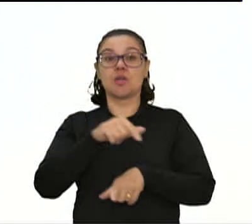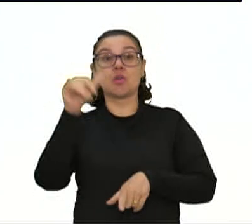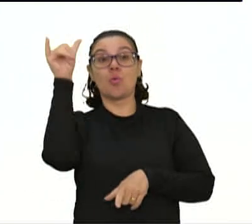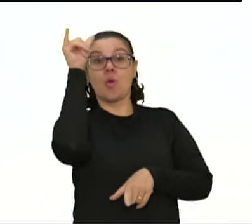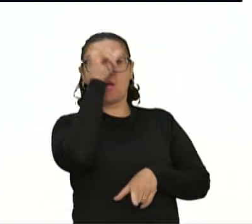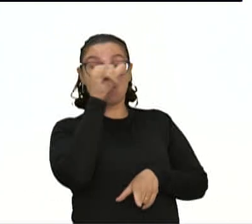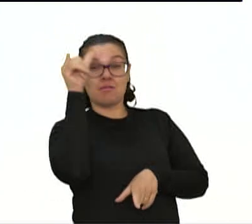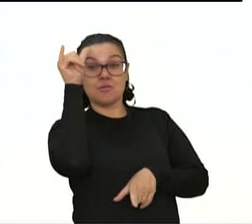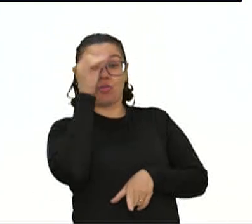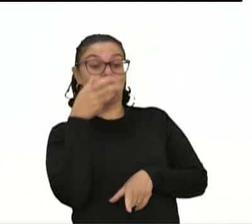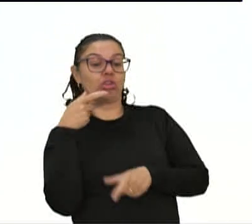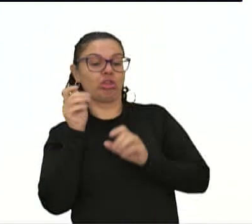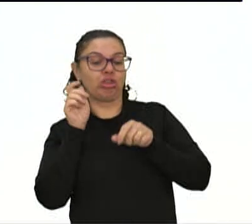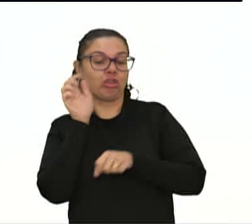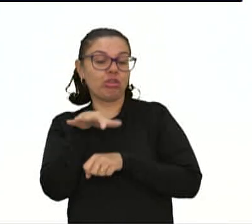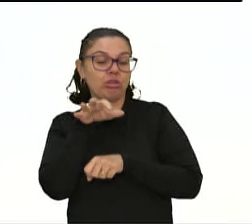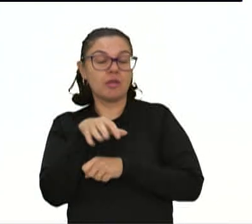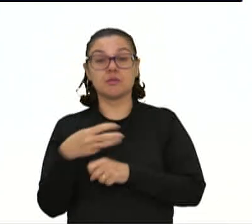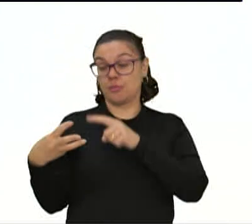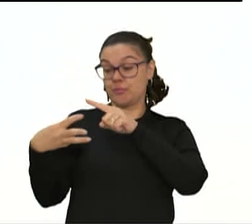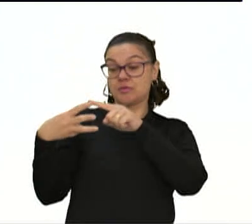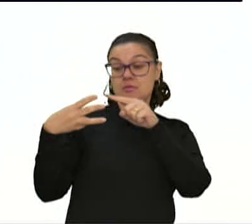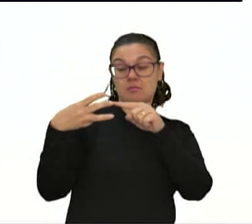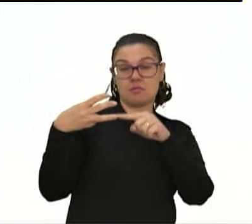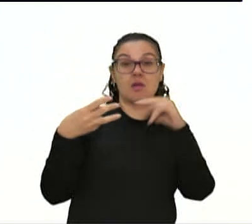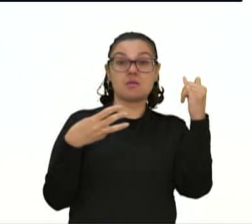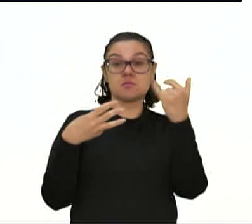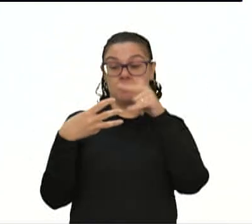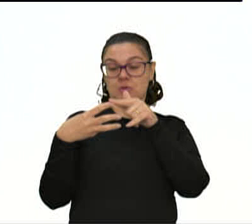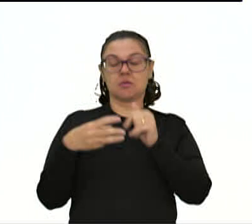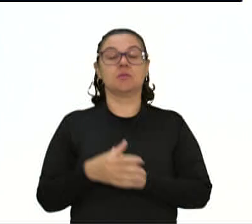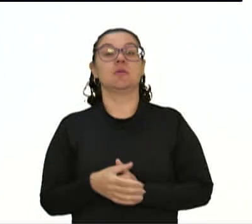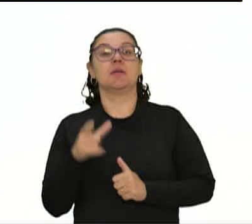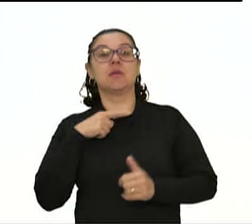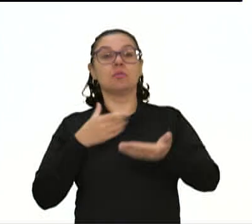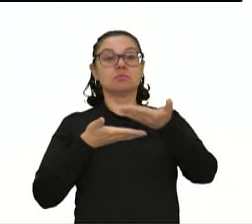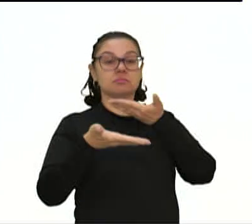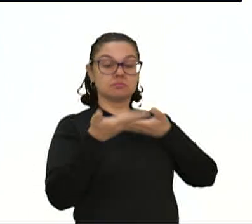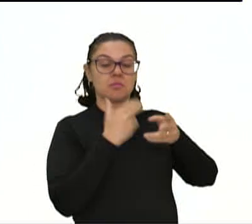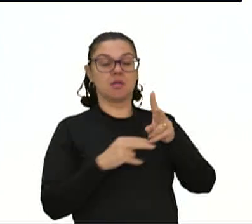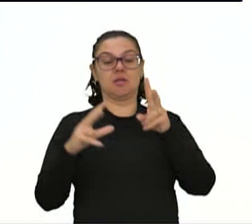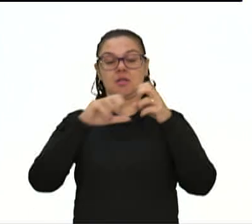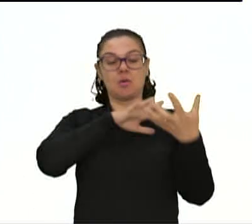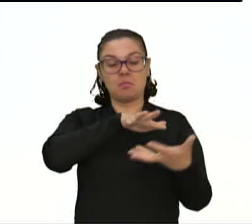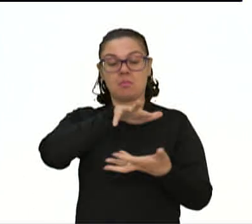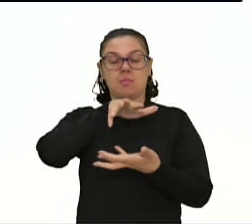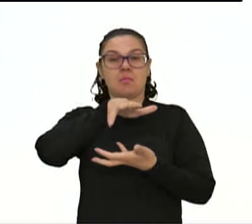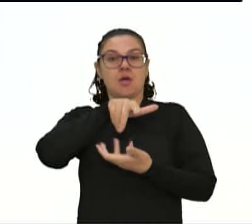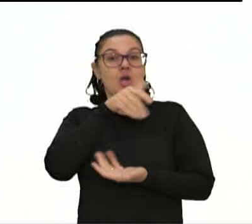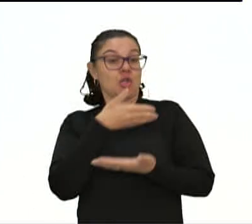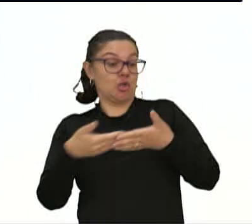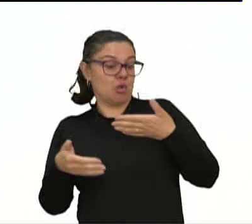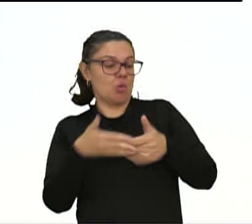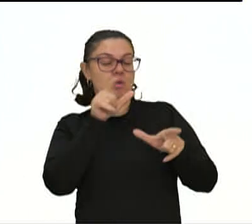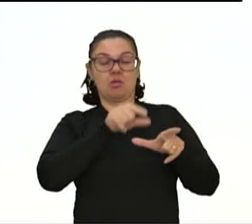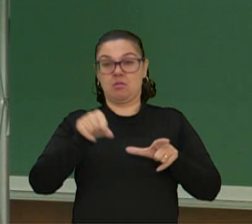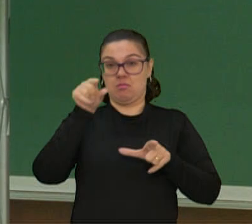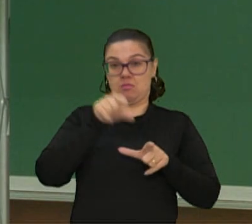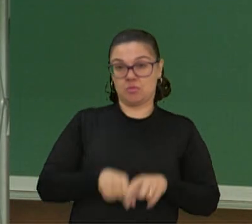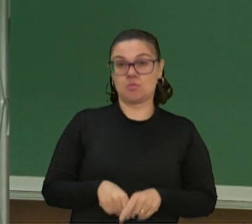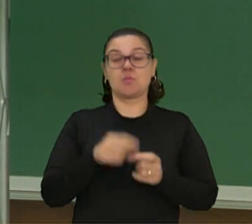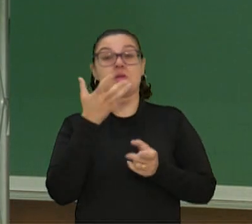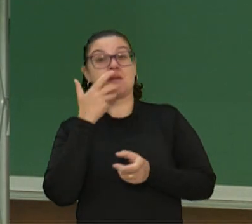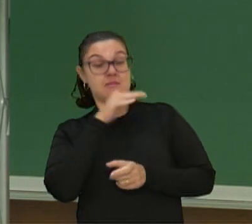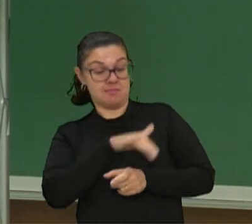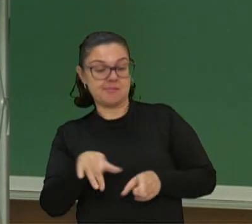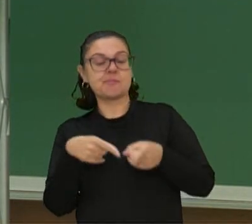infantiloide. Trouxe 3 princípios para vocês guardarem para sempre. Trata dos mesmos temas universais de toda a literatura clássica, a literatura